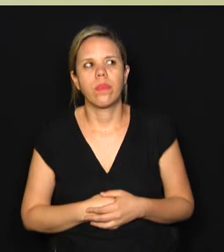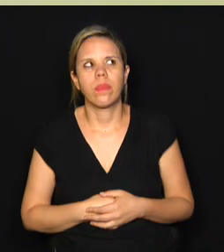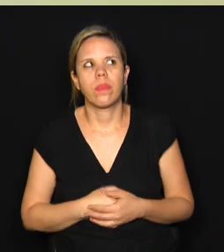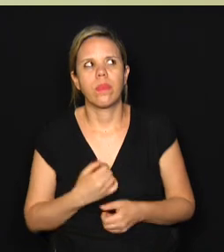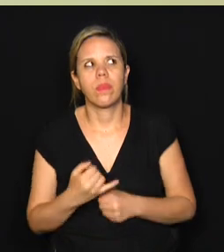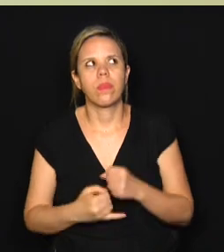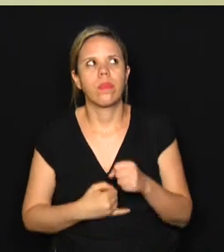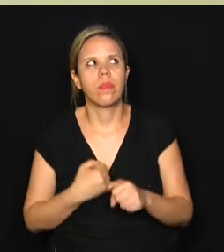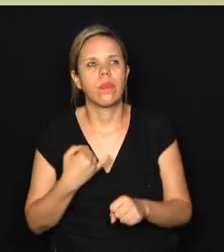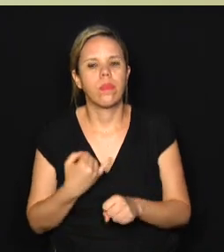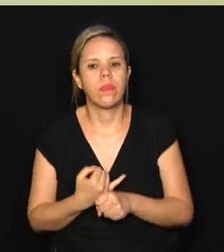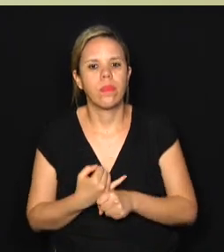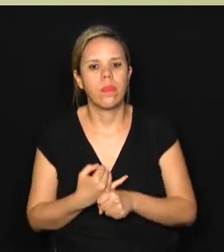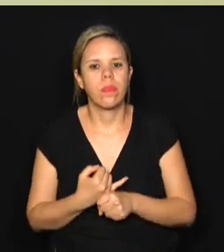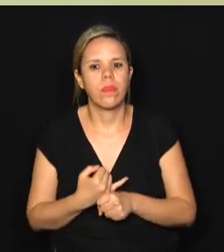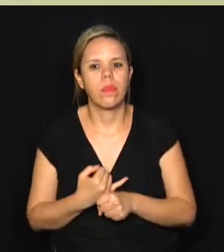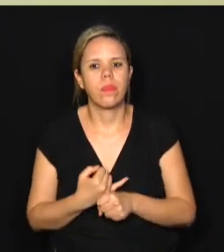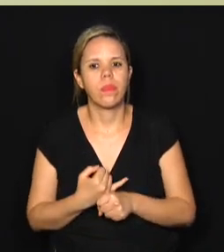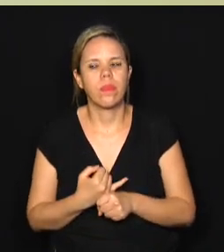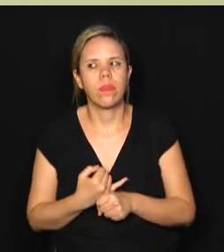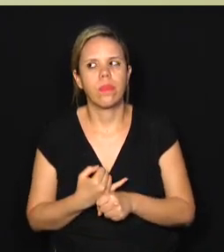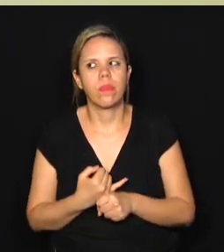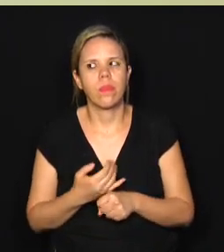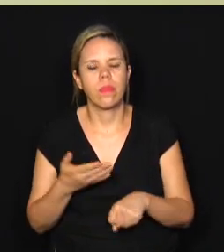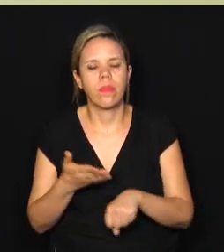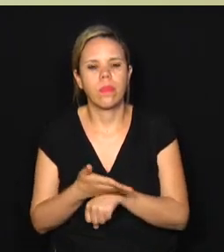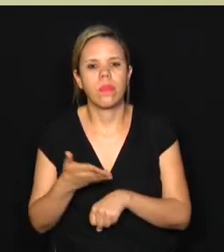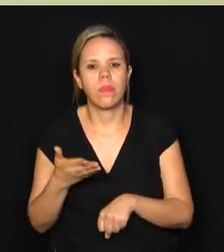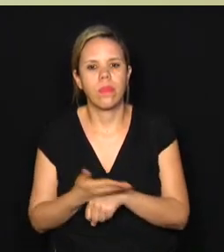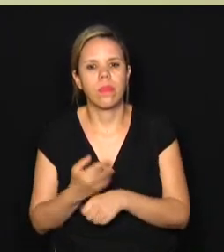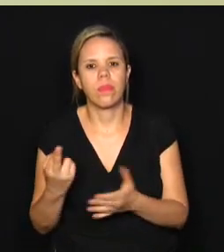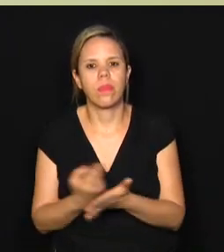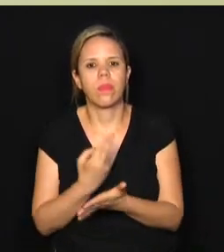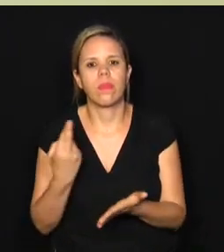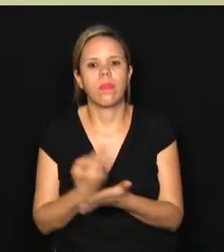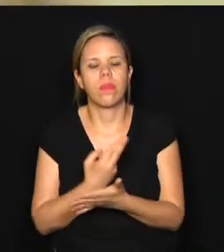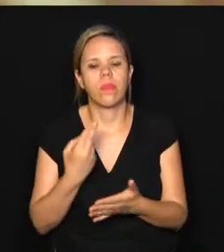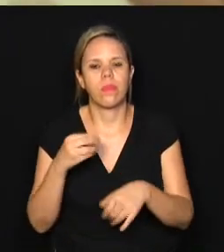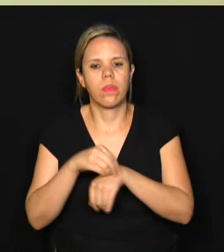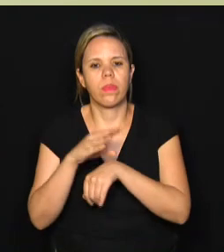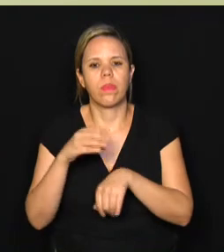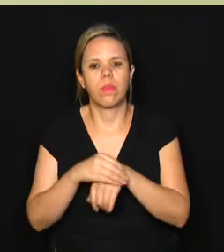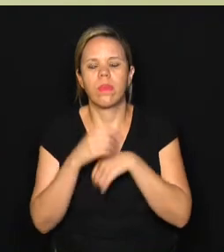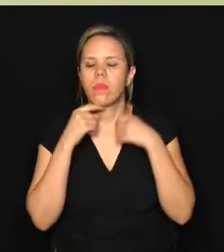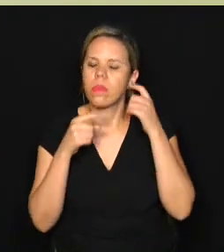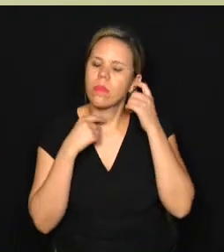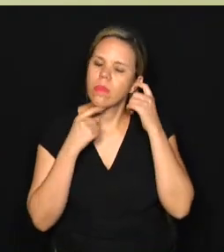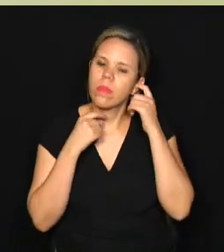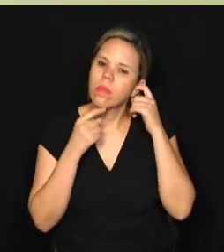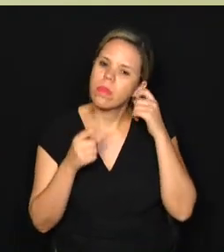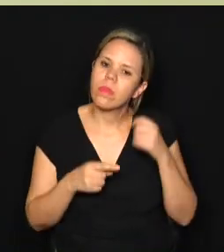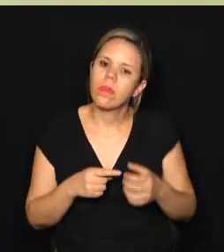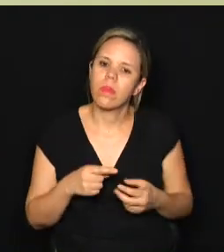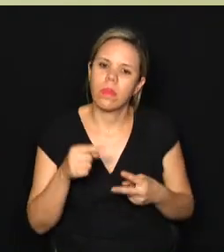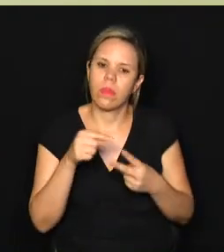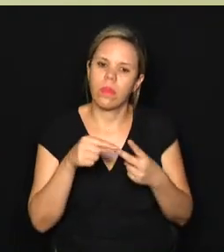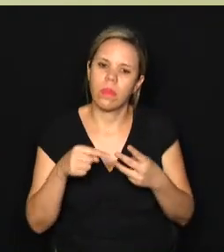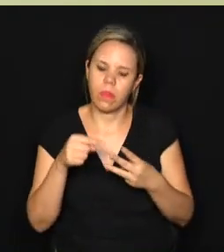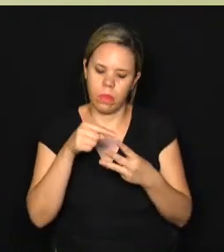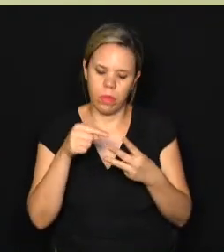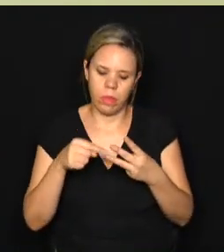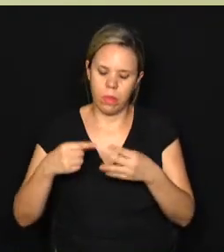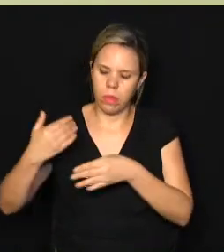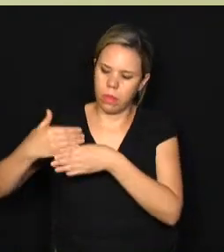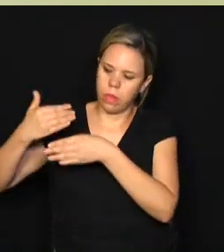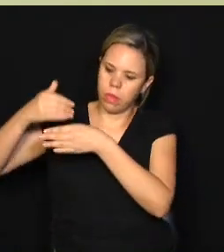link para quem quiser acessar a nossa revista. A gente trouxe várias questões lá sobre as 3 barragens, né,